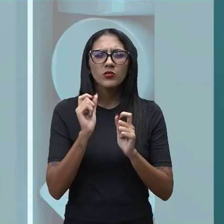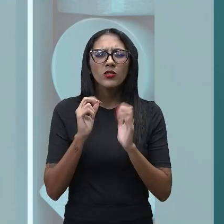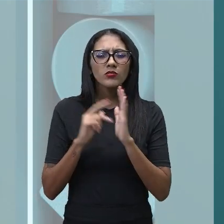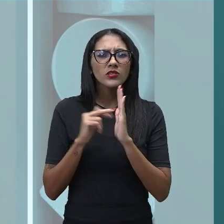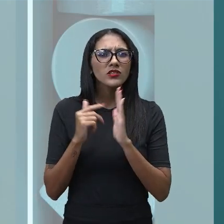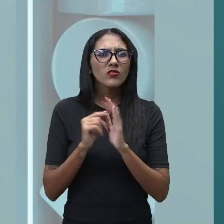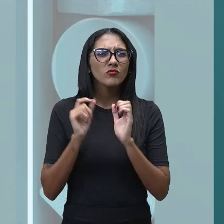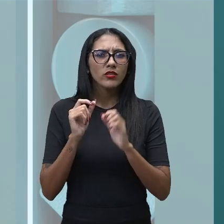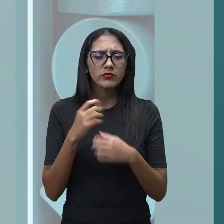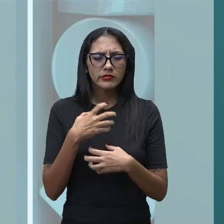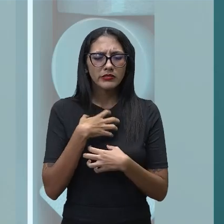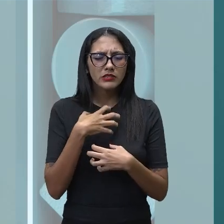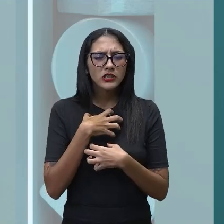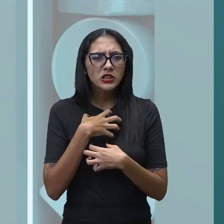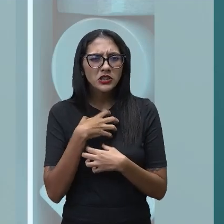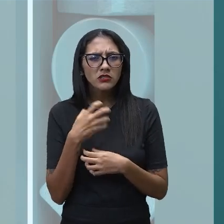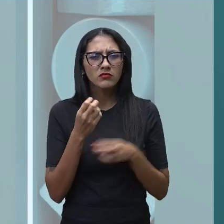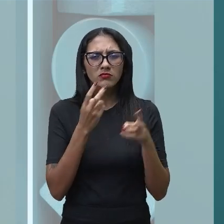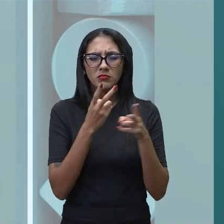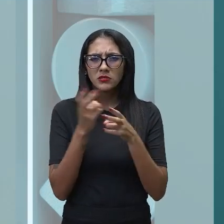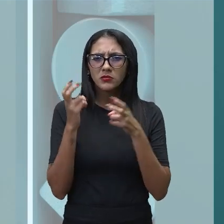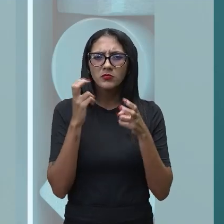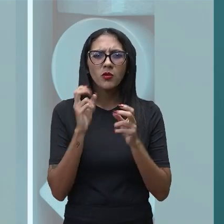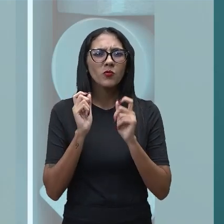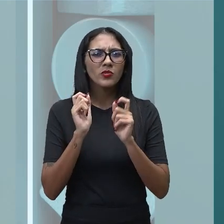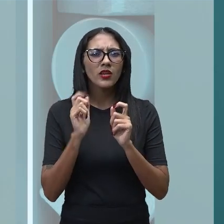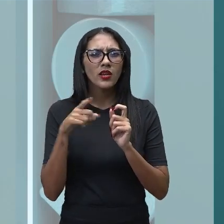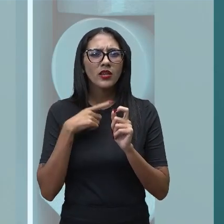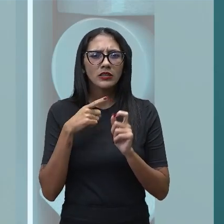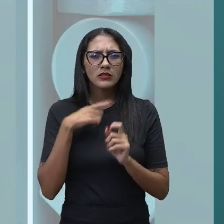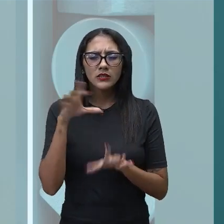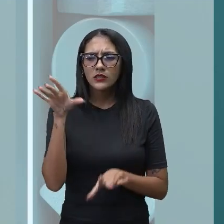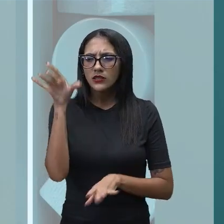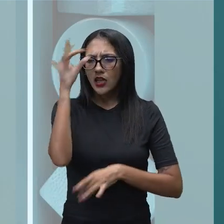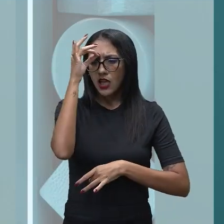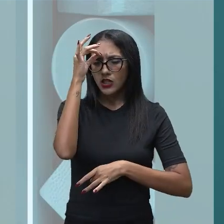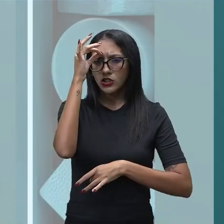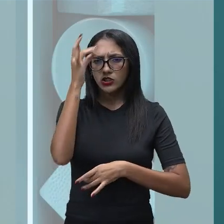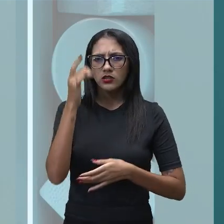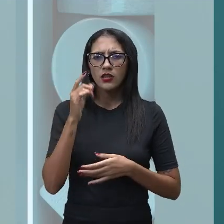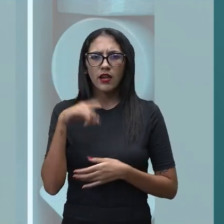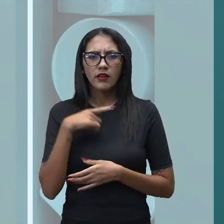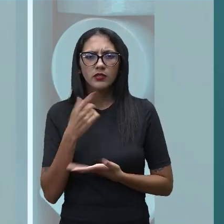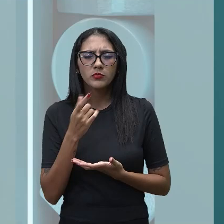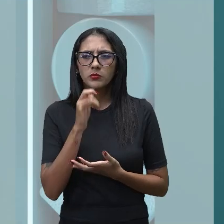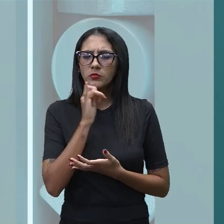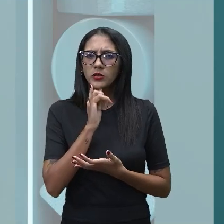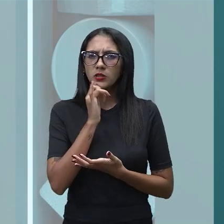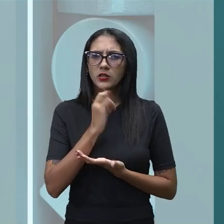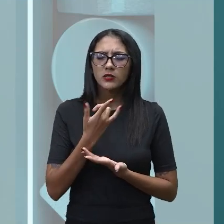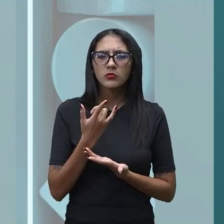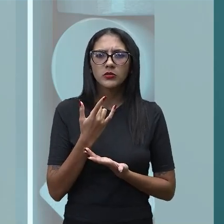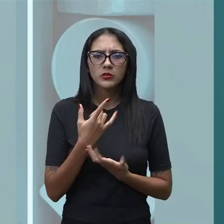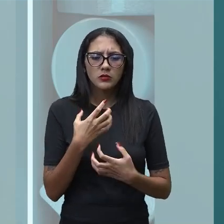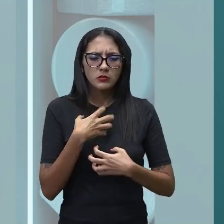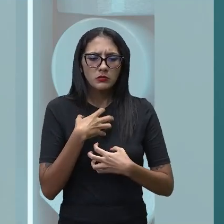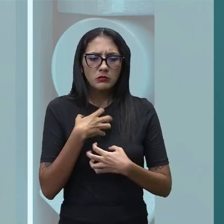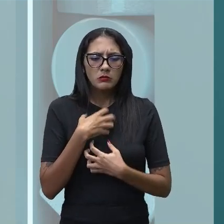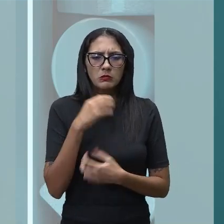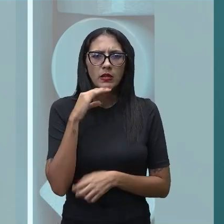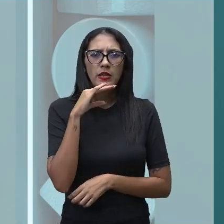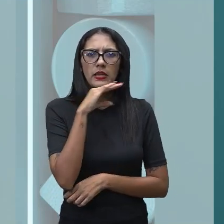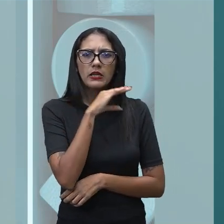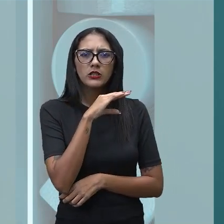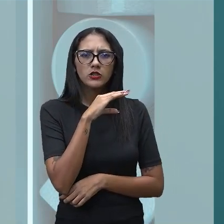dessa modernidade com o corpo, ele sente isso com todo o corpo, tanto que ele tem febre e emoção ao